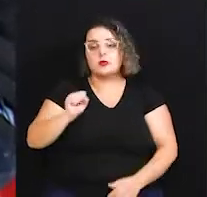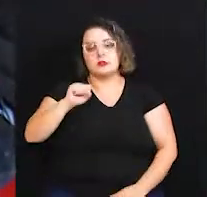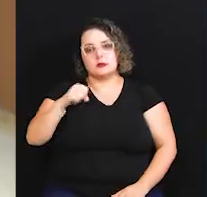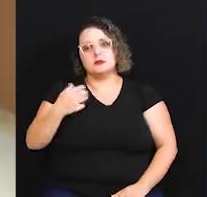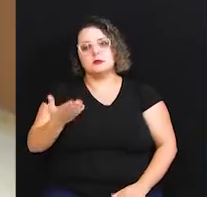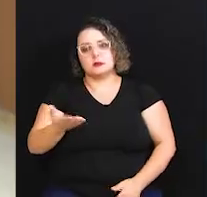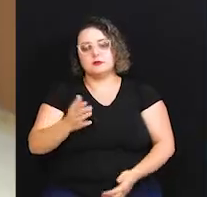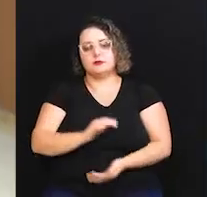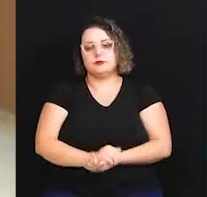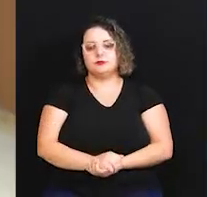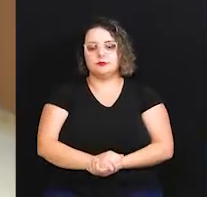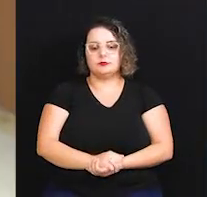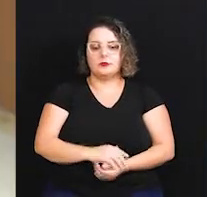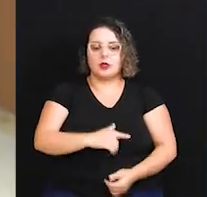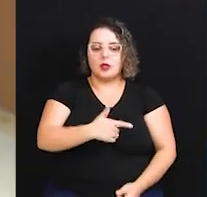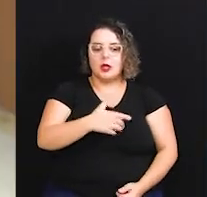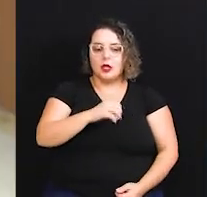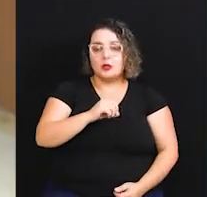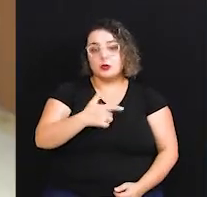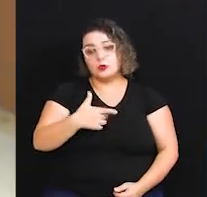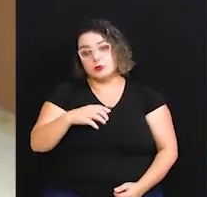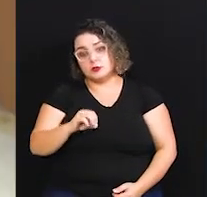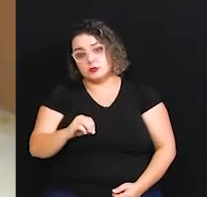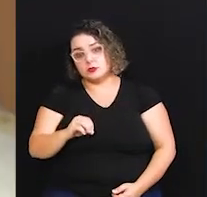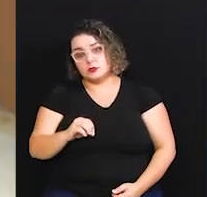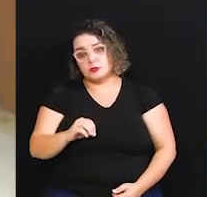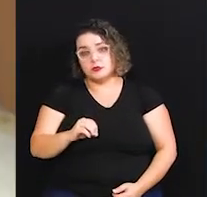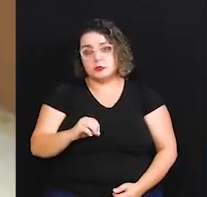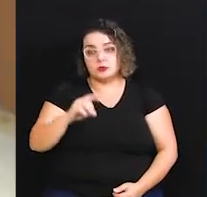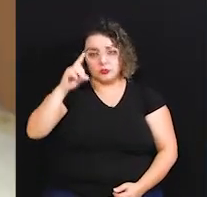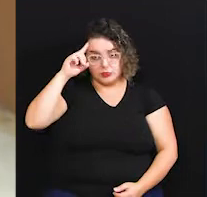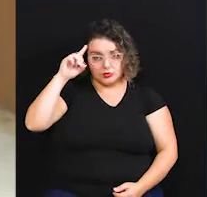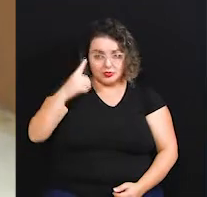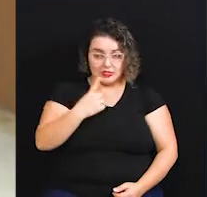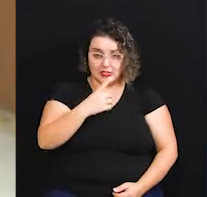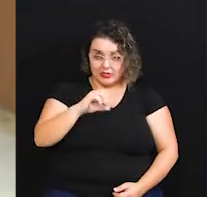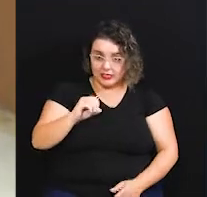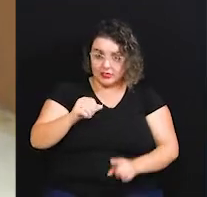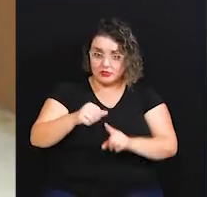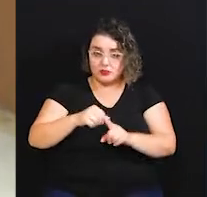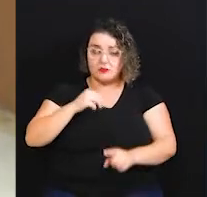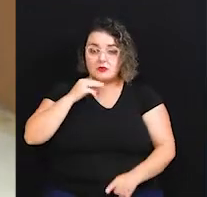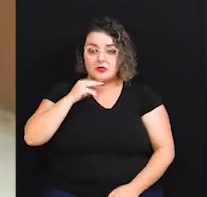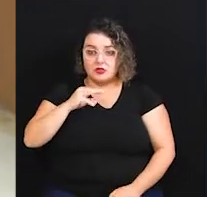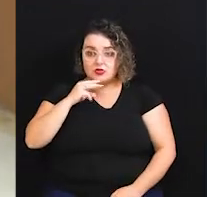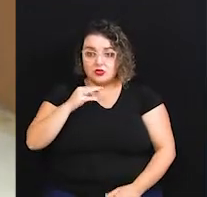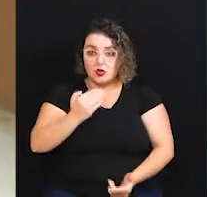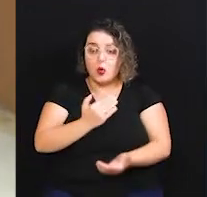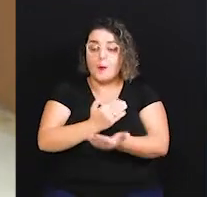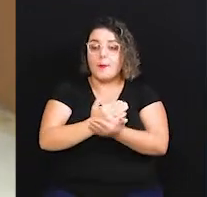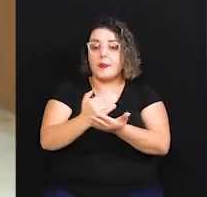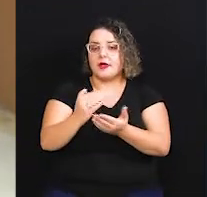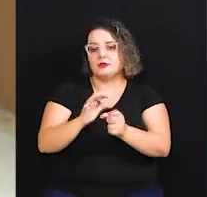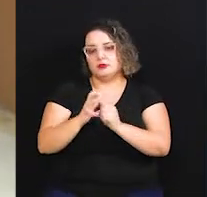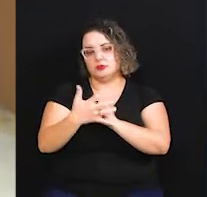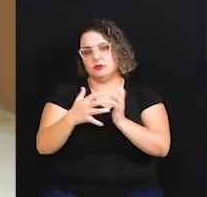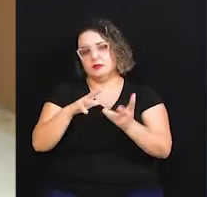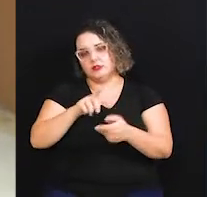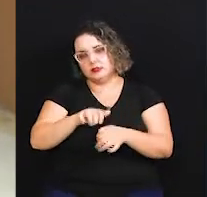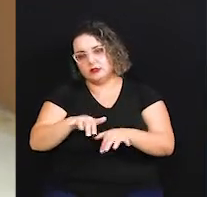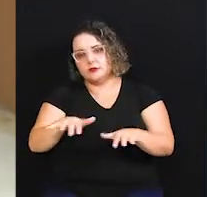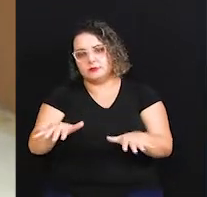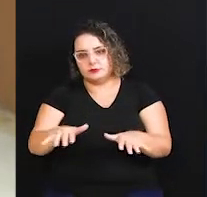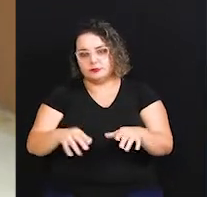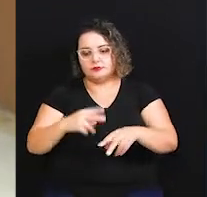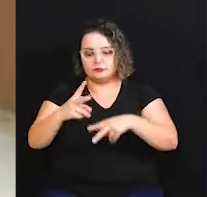Sim. Em 2020, né, 10 de março, início da pandemia,